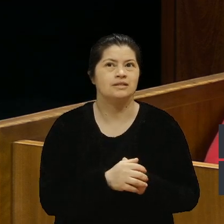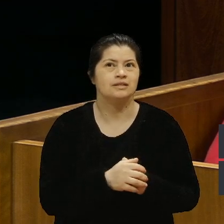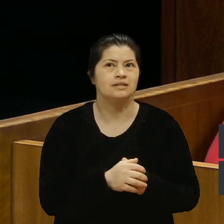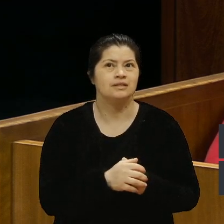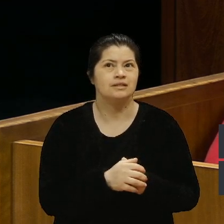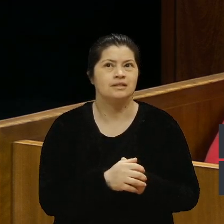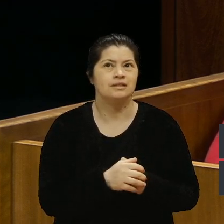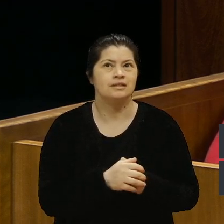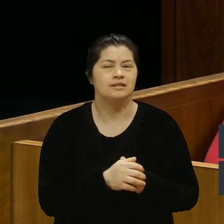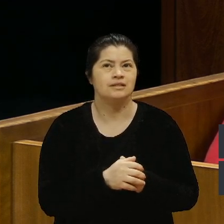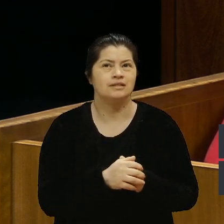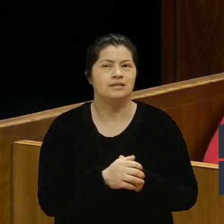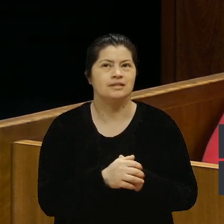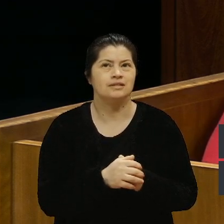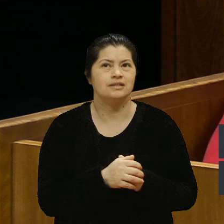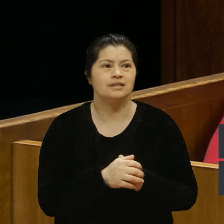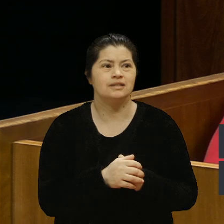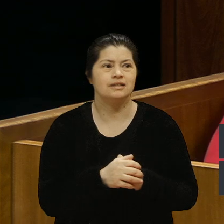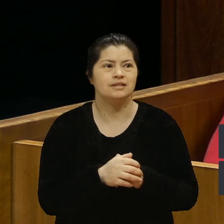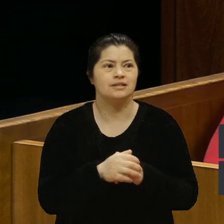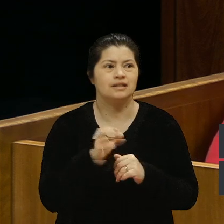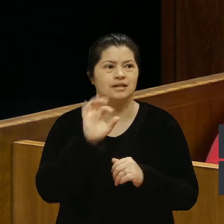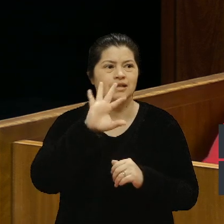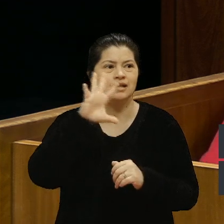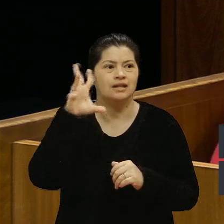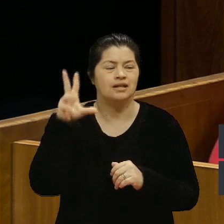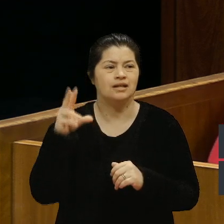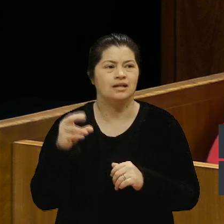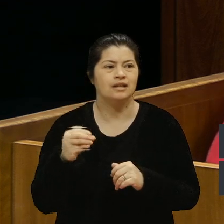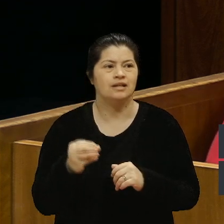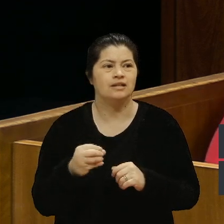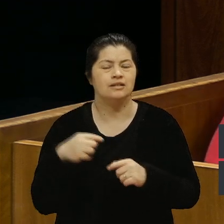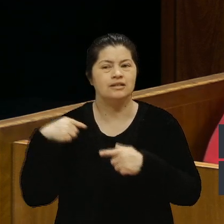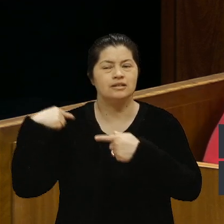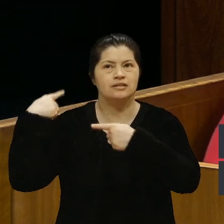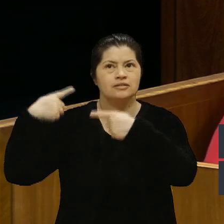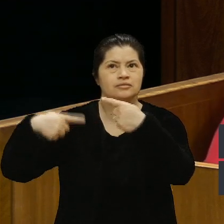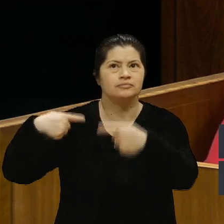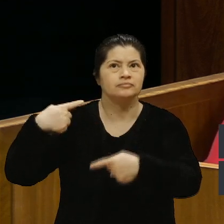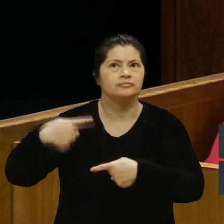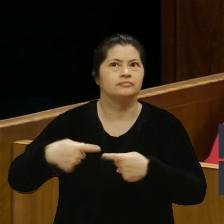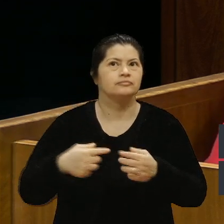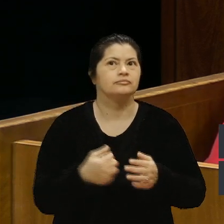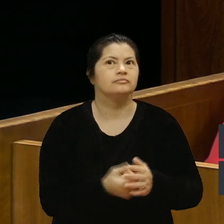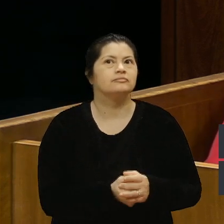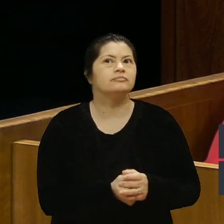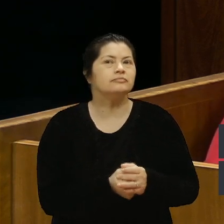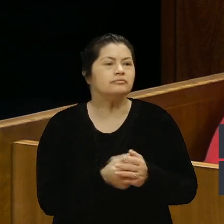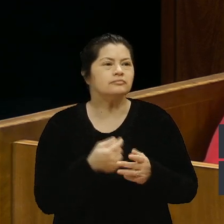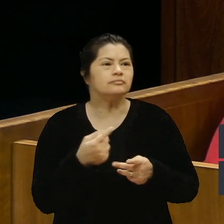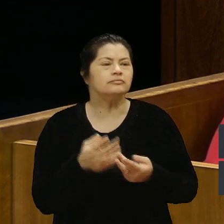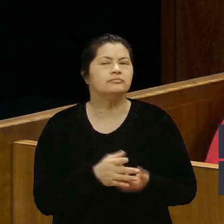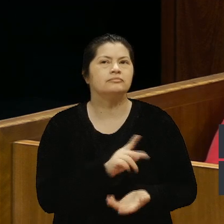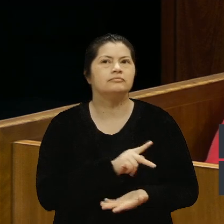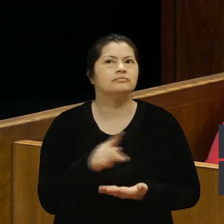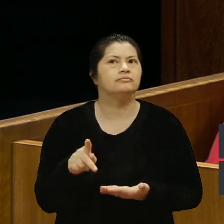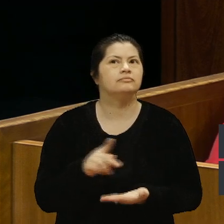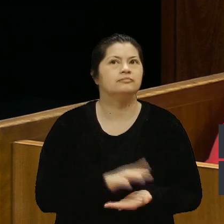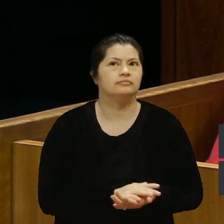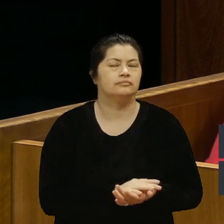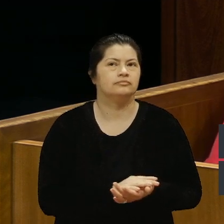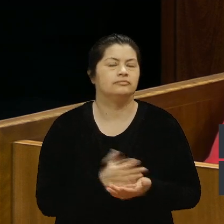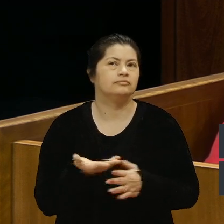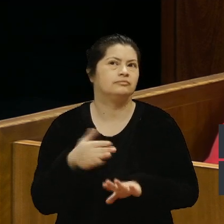o afrodescendente imigrante do PP, mas ela nunca me acusou de falar comigo, atrás para